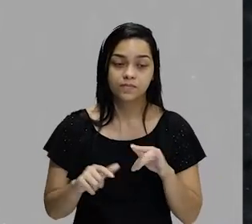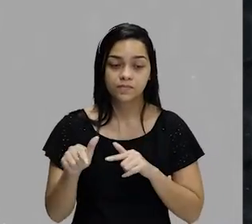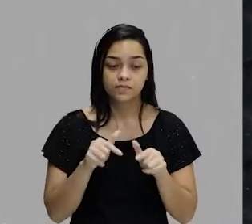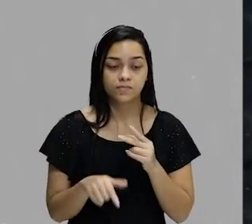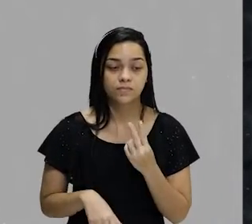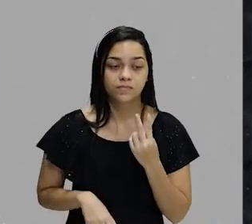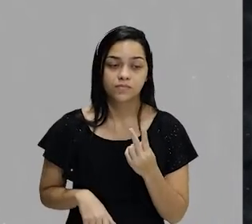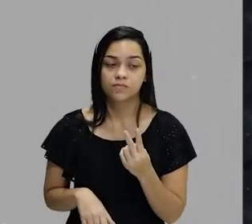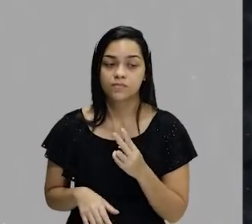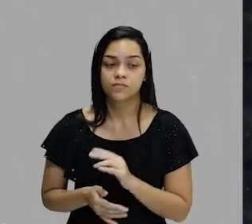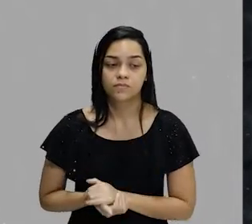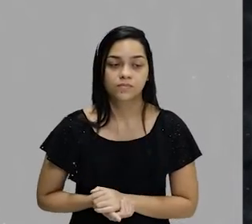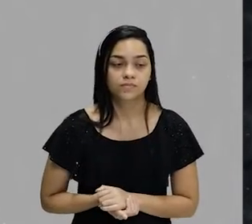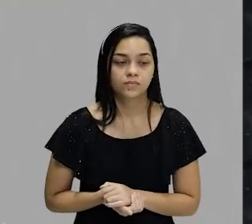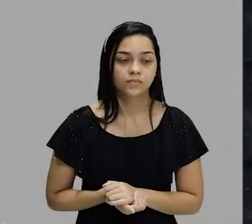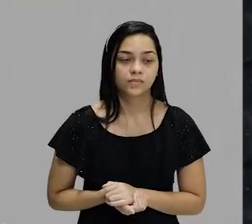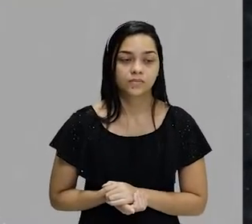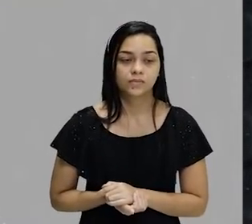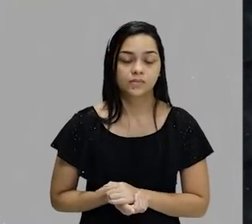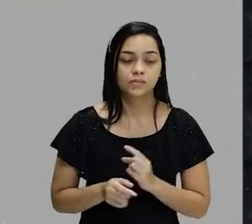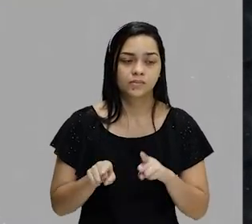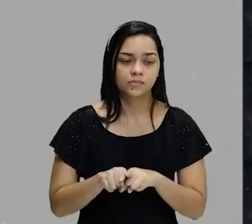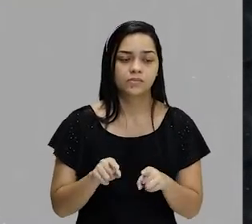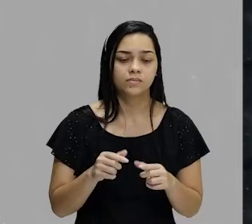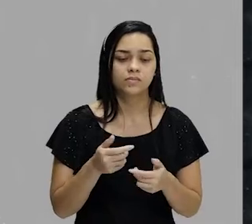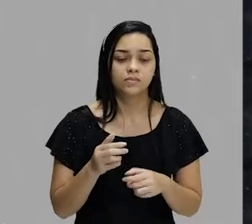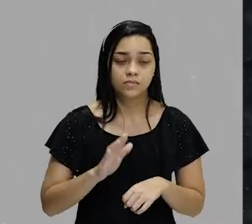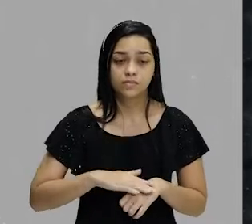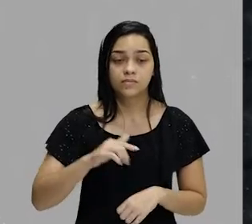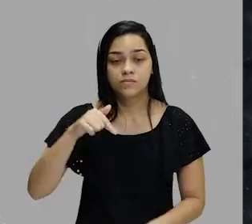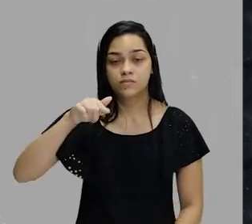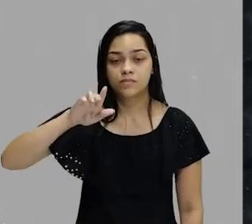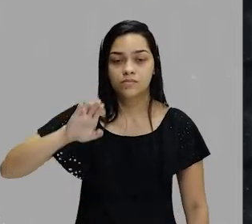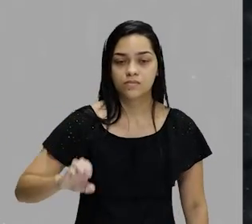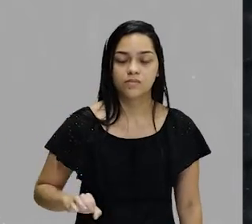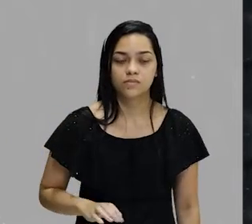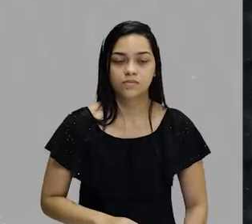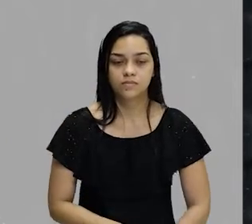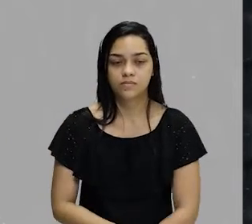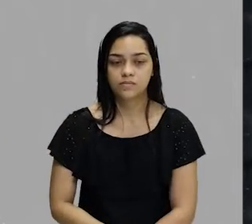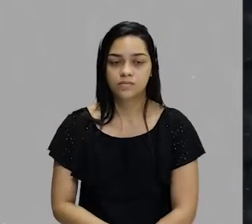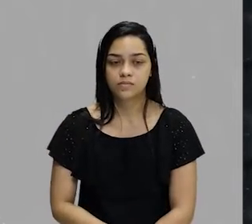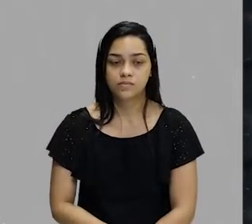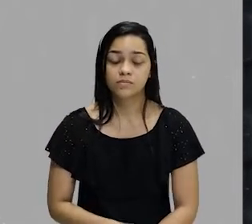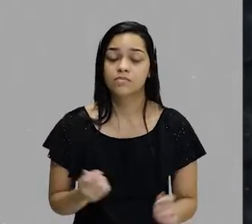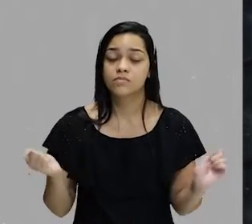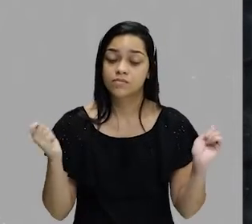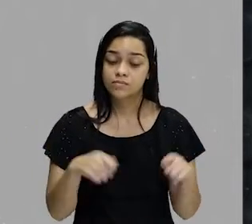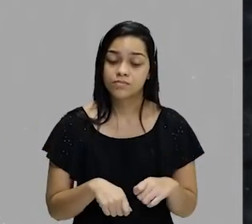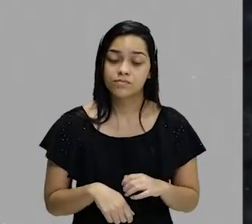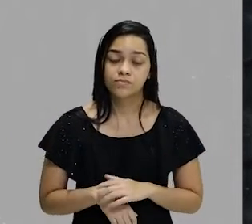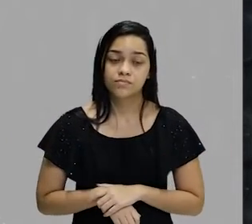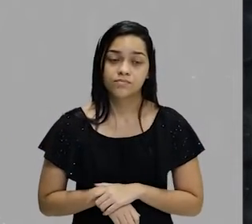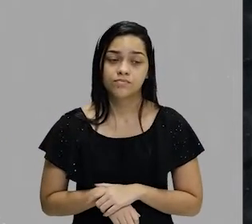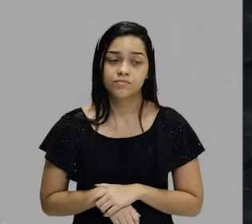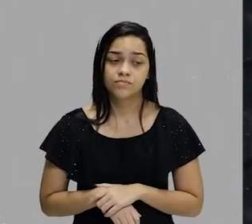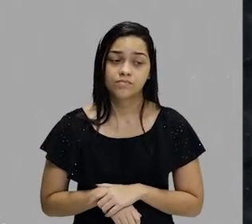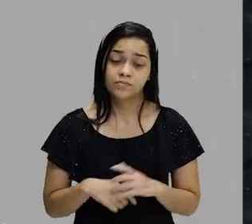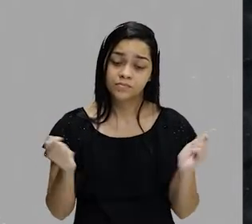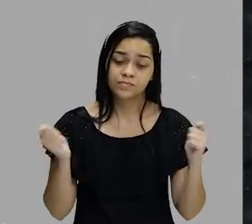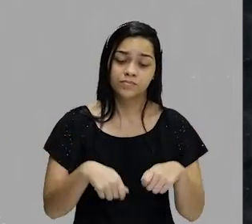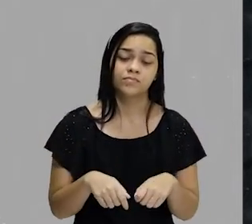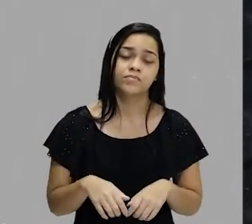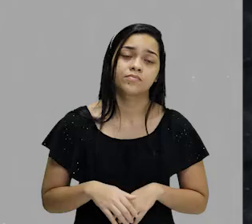2 conjunções, que e se, basicamente. Aparece muito mais o que, tá? Então, aqui, ó, era possível. Alguma coisa era